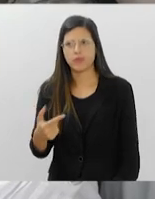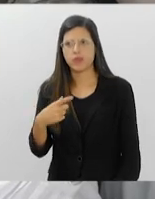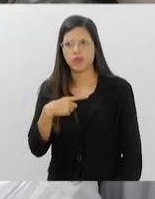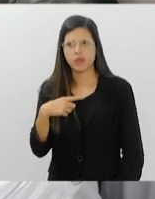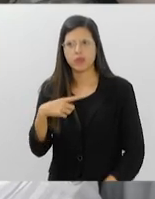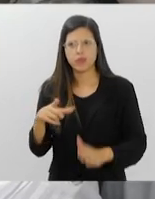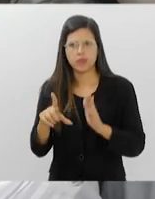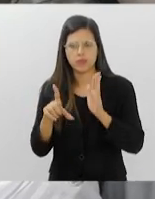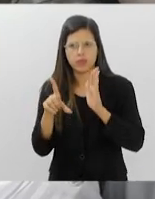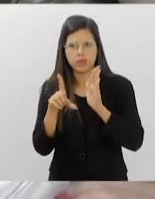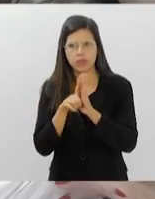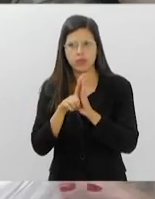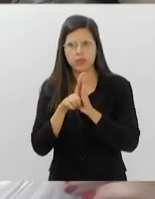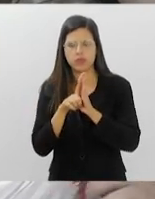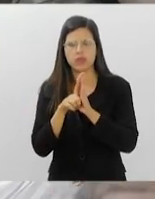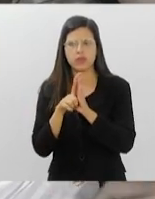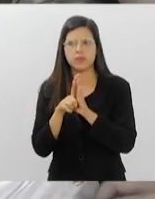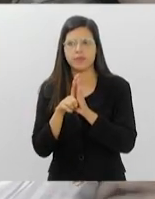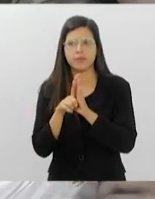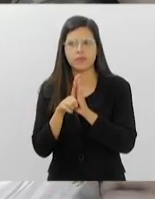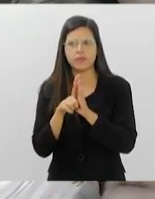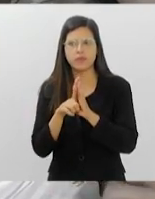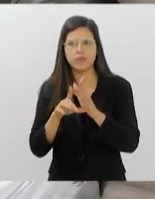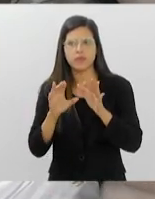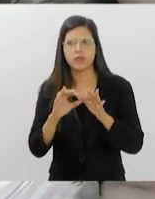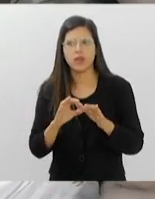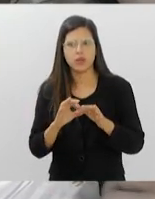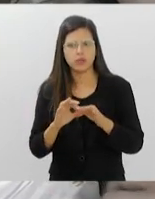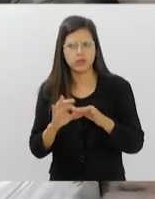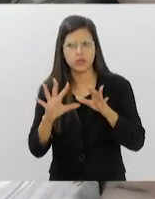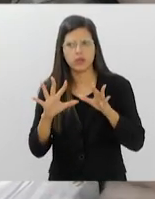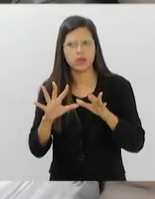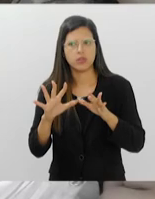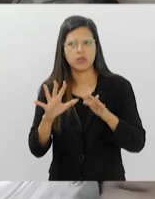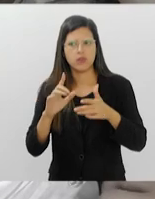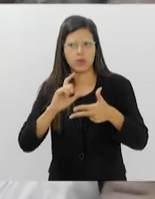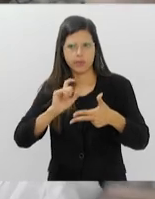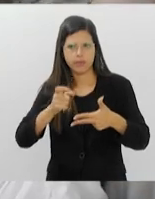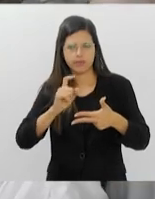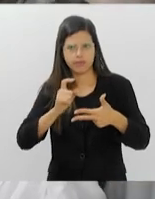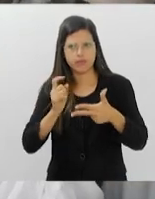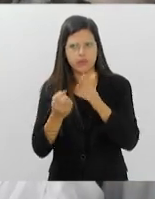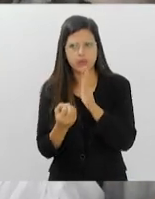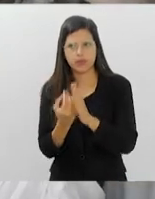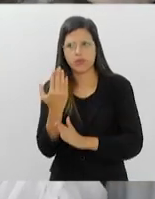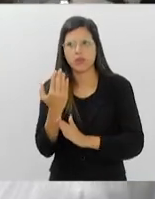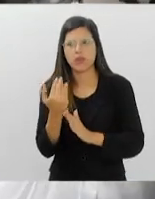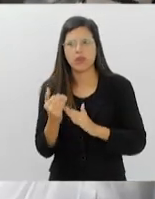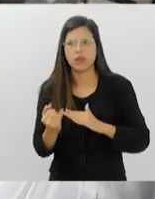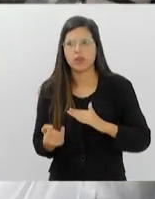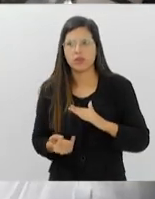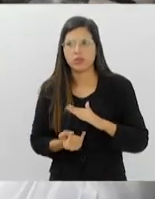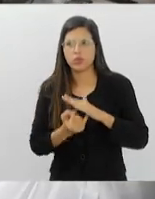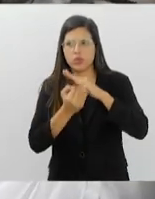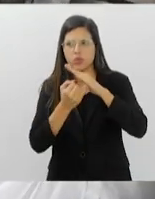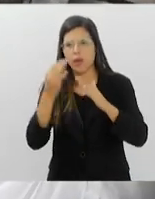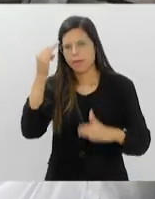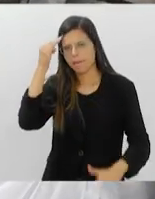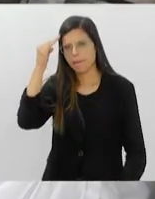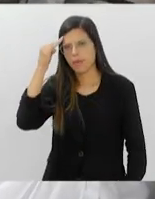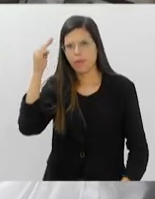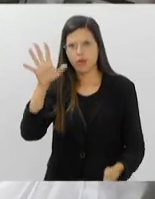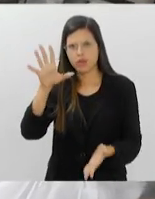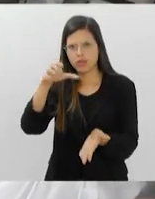essa lei, abre aspas, né, autoriza o Poder Executivo a criar institutos da memória como centros